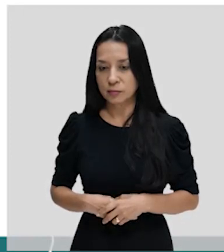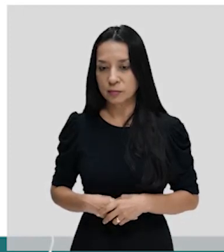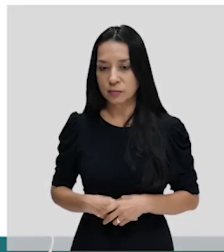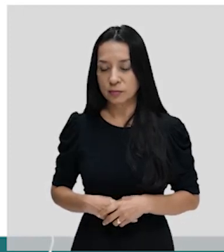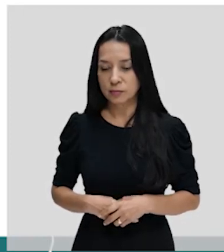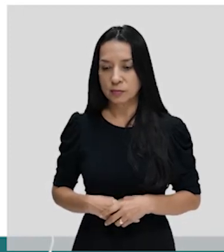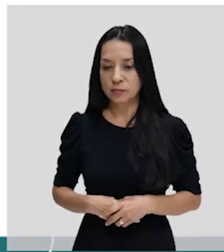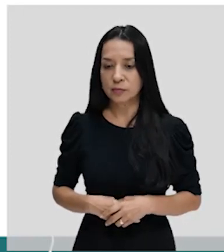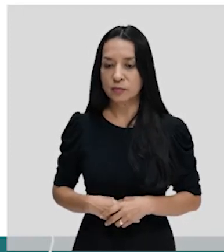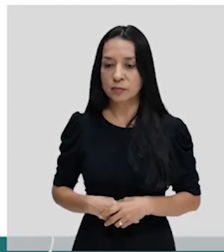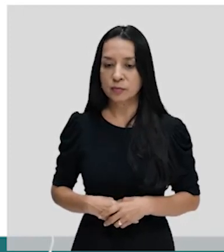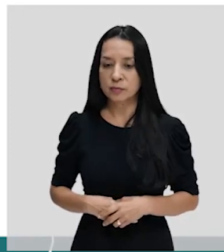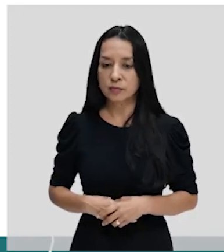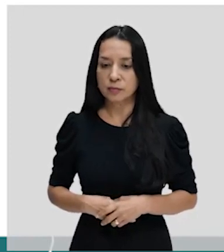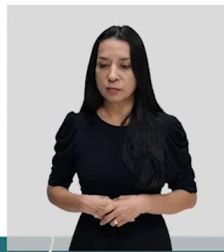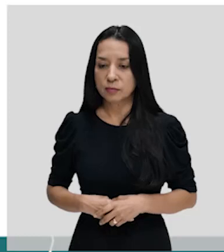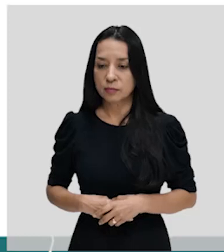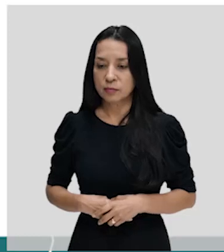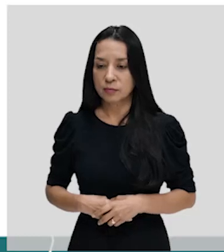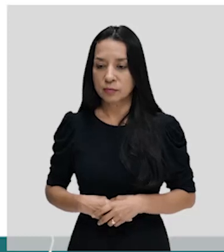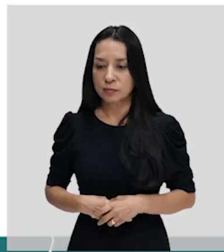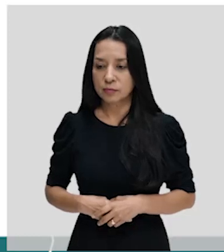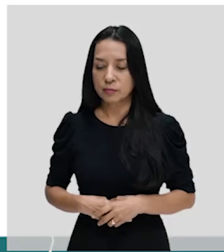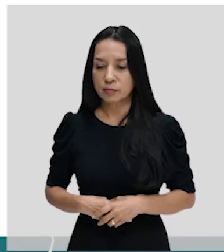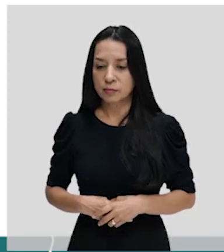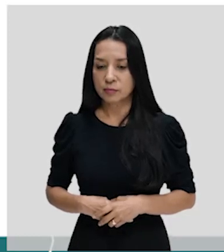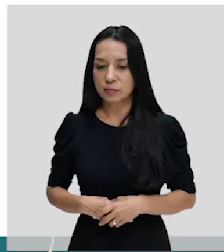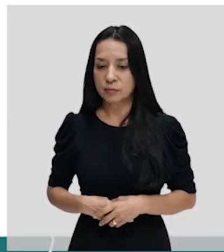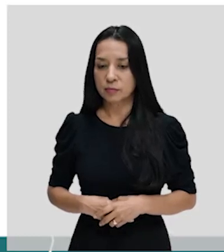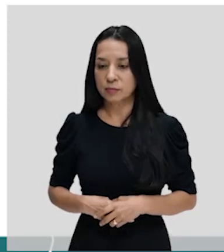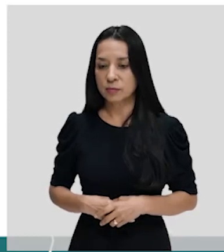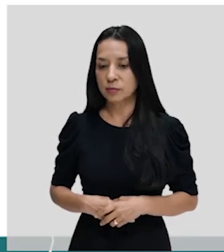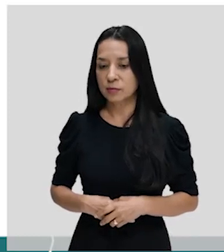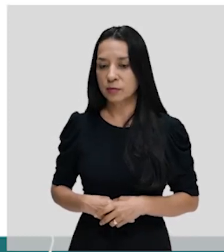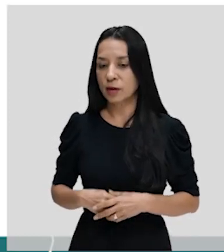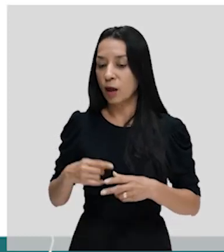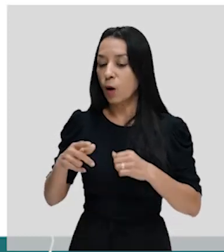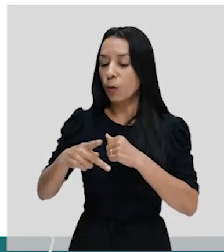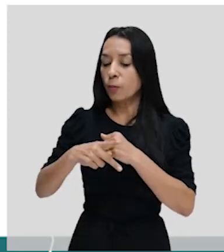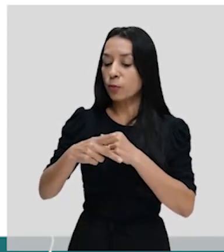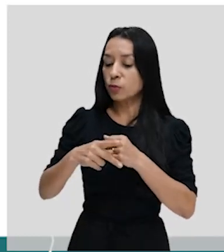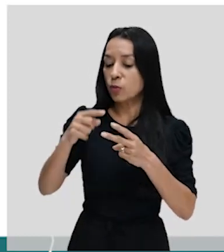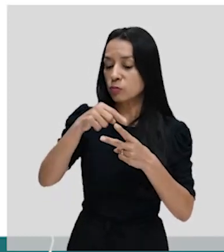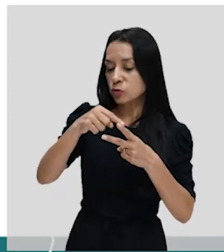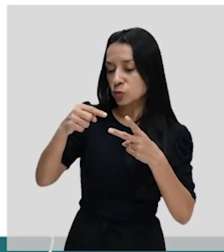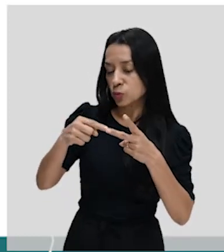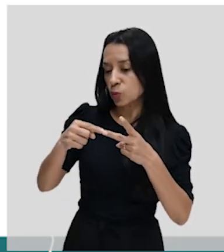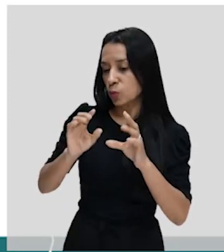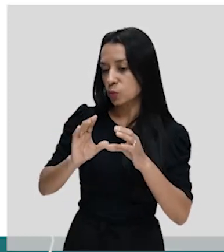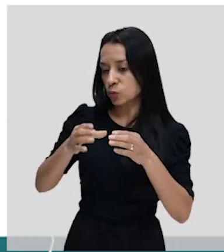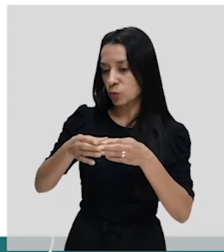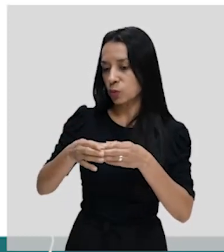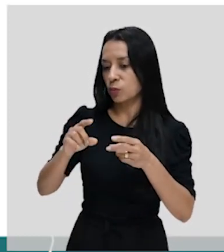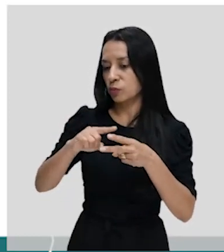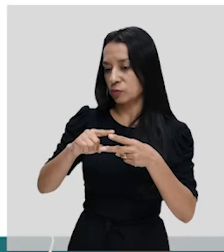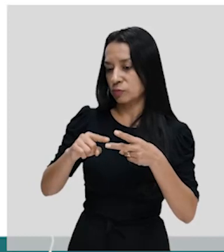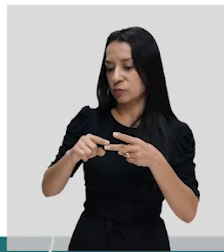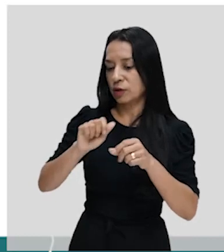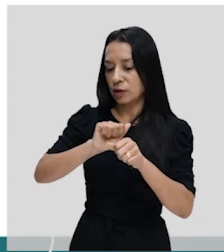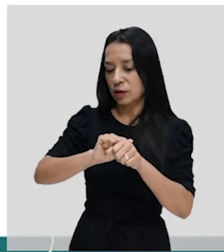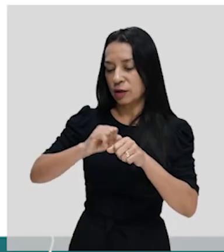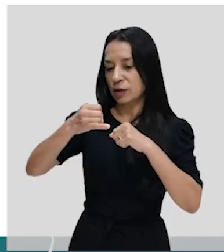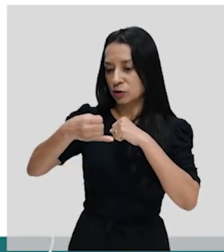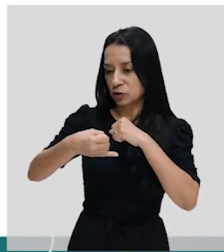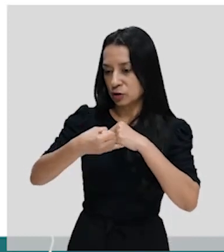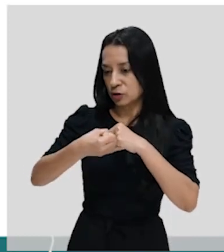nombre substantivo. São eles. Os pronomes possessivos se dividem em 2 categorias. Adjetivos possessivos de